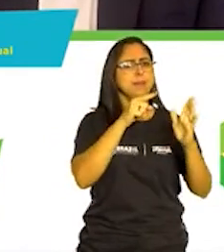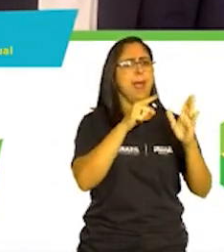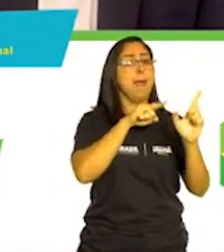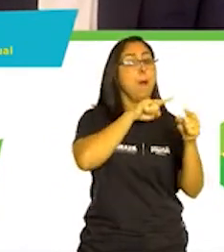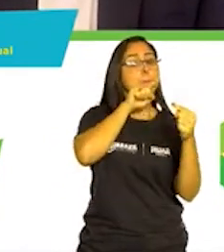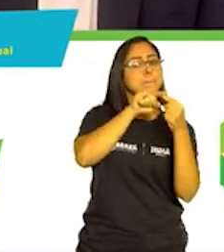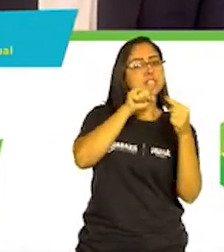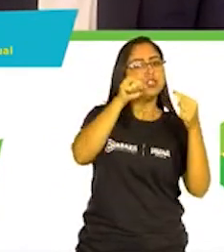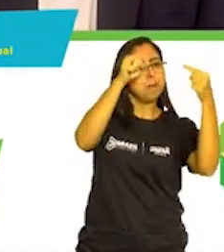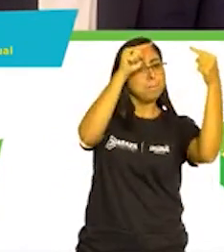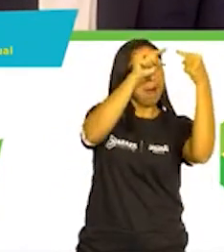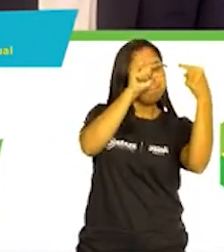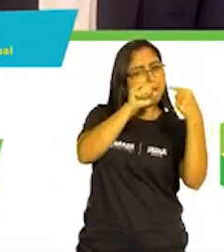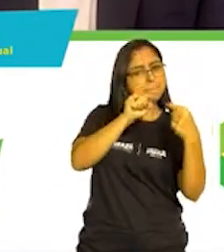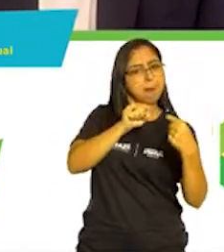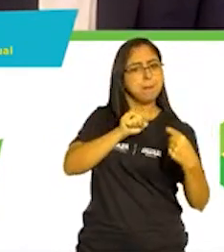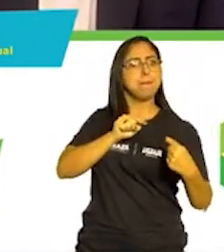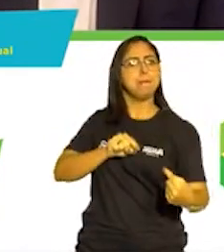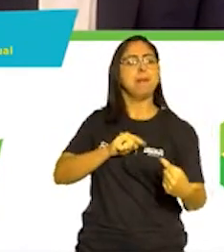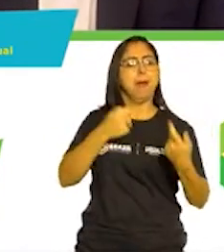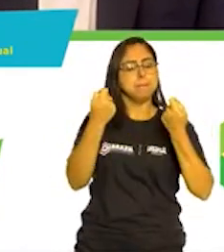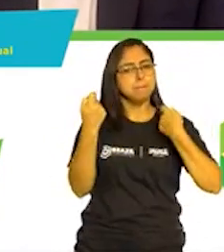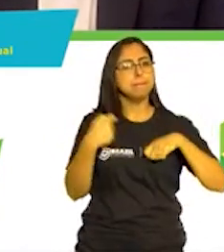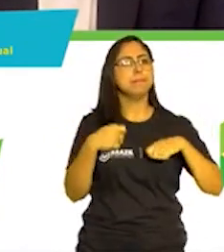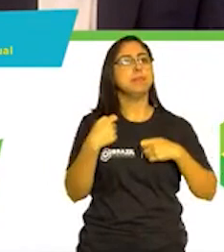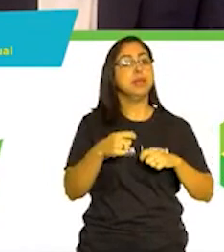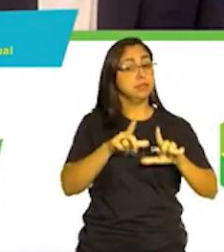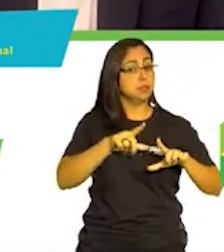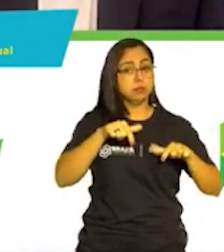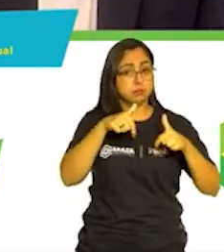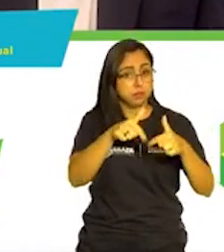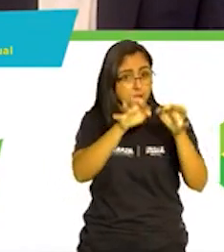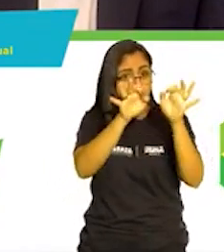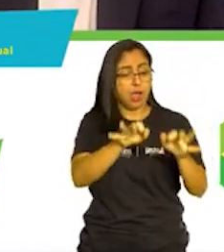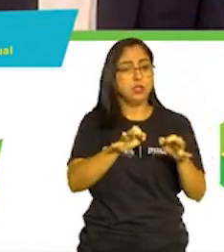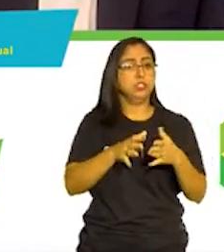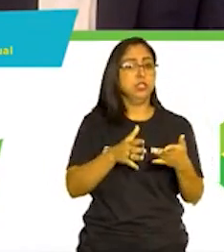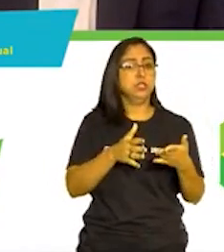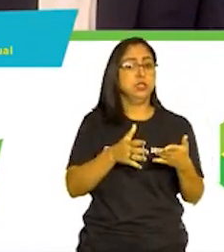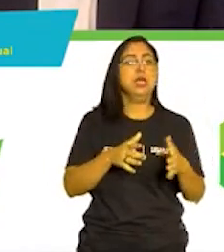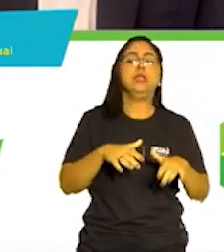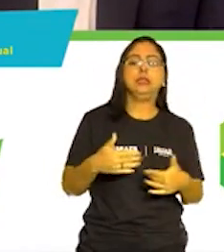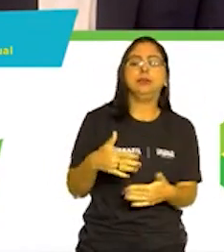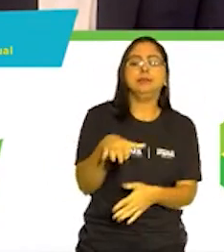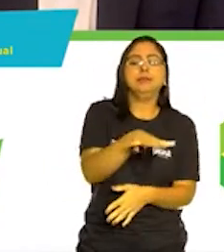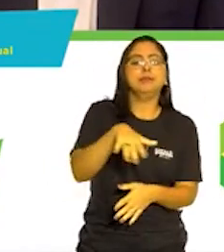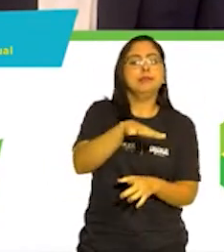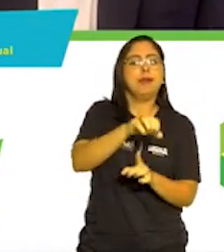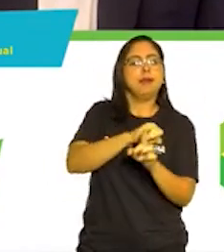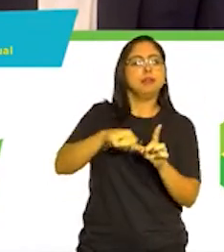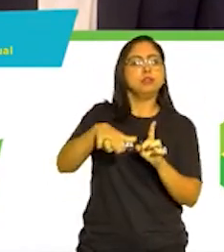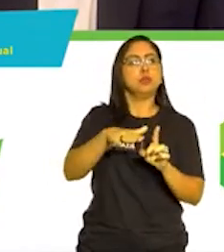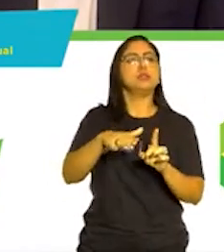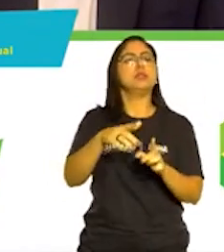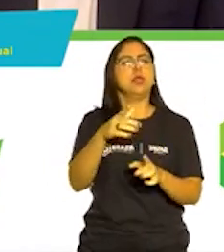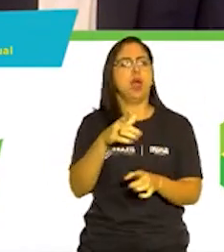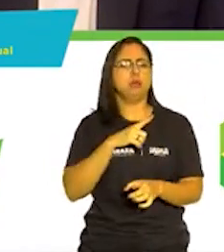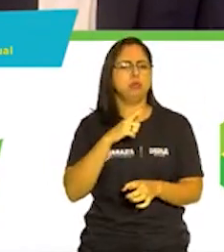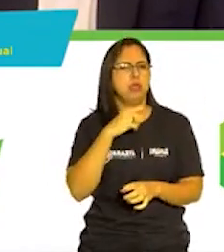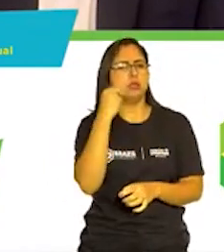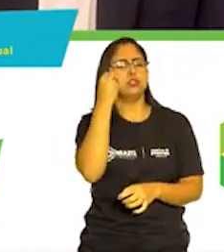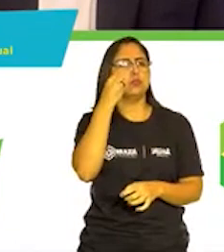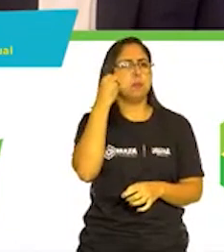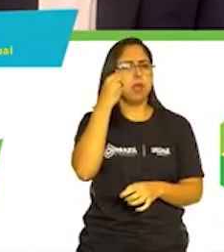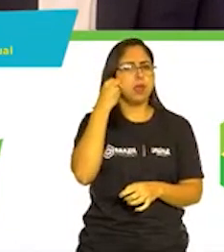para que elas sejam cumpridas. Acho que na área social a gente tem exemplos disso na experiência que começou lá no Ceará na questão